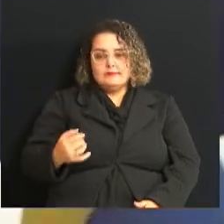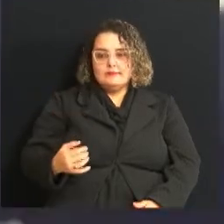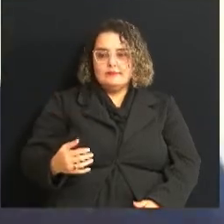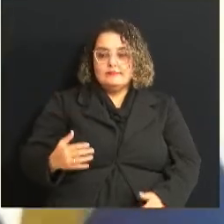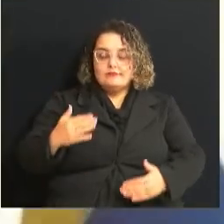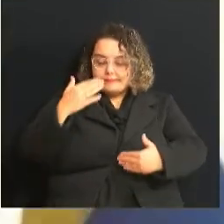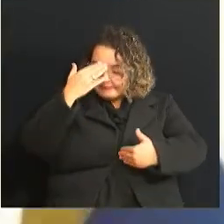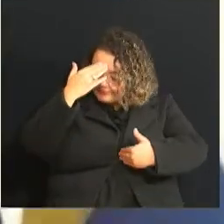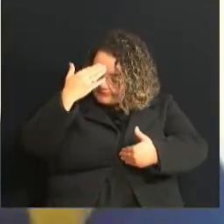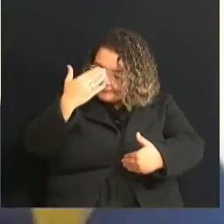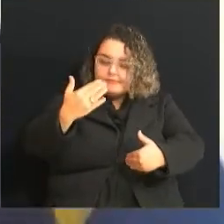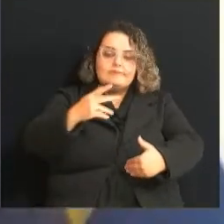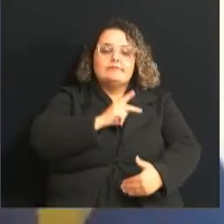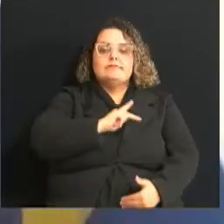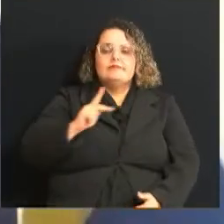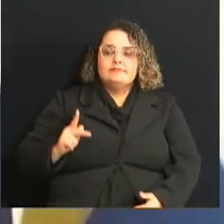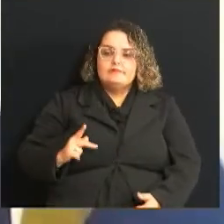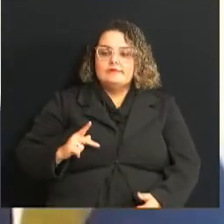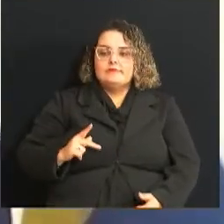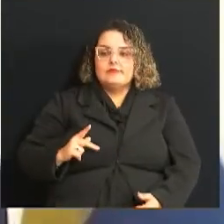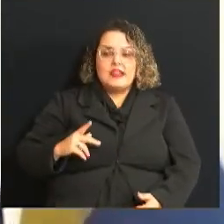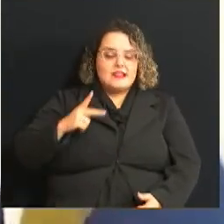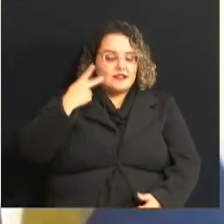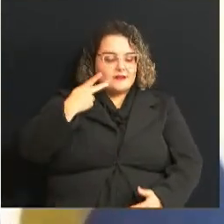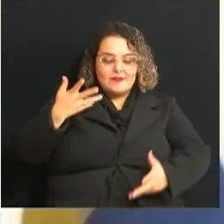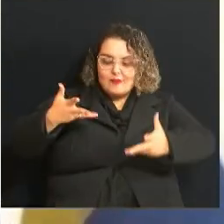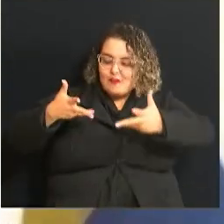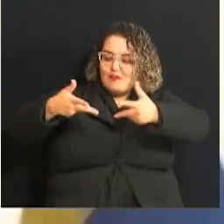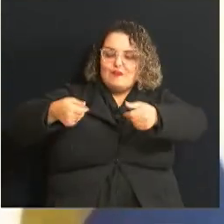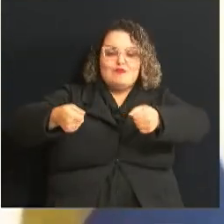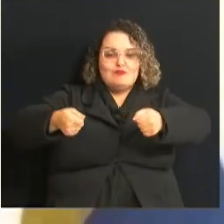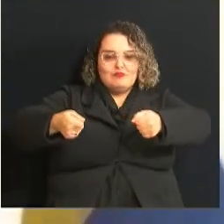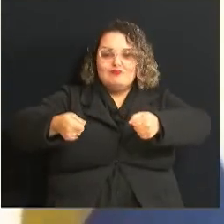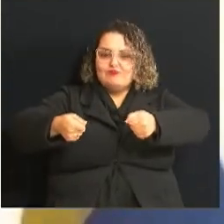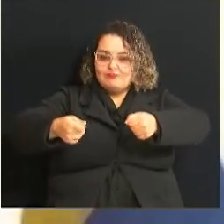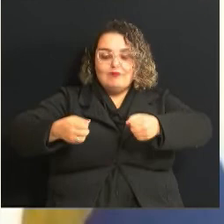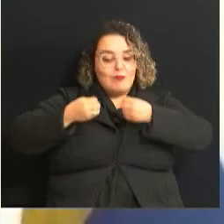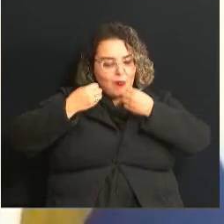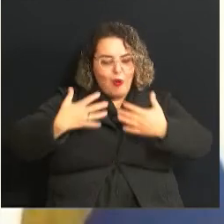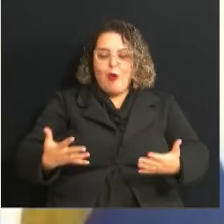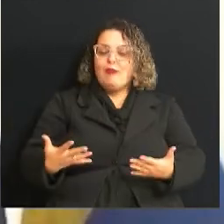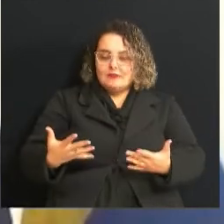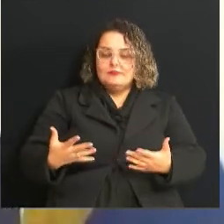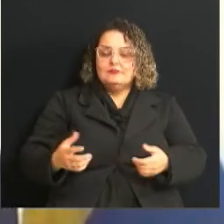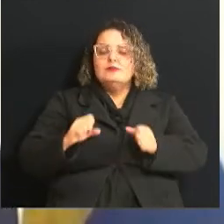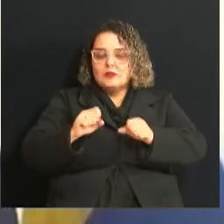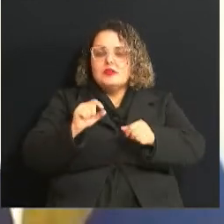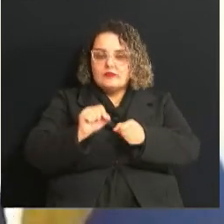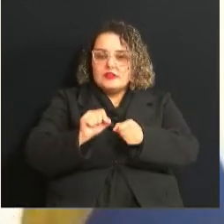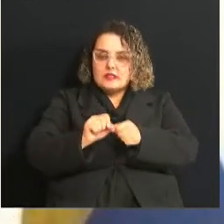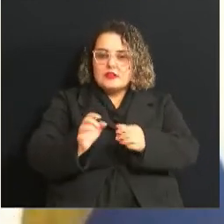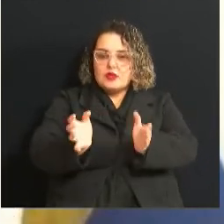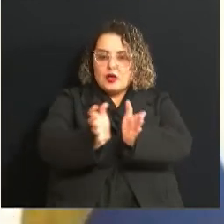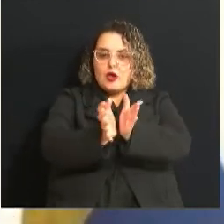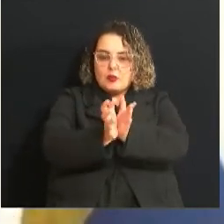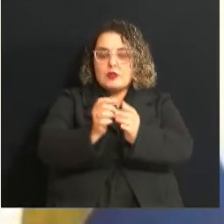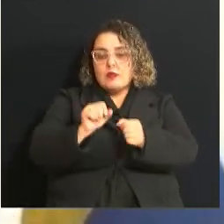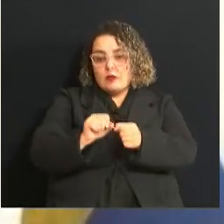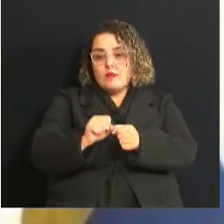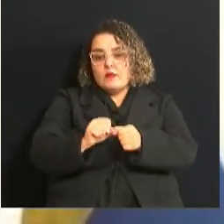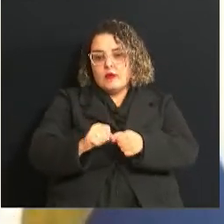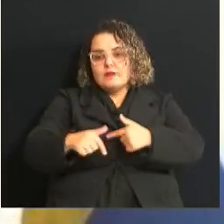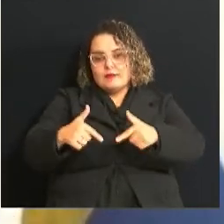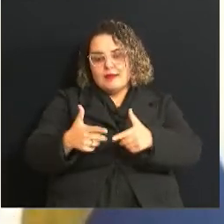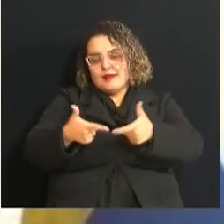esses monstros de vereadores aqui, que são grandes vereadores, e poder fazer com que a comissão tenha feito um grande